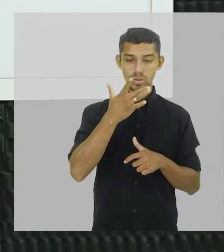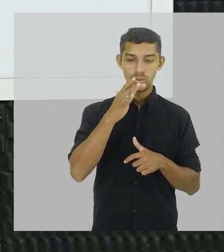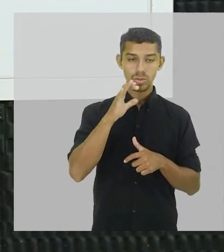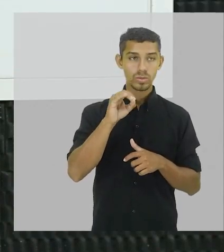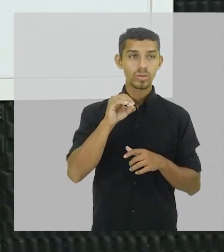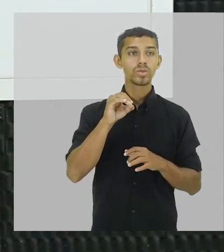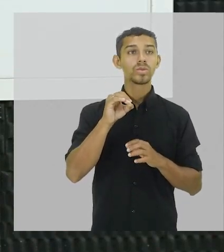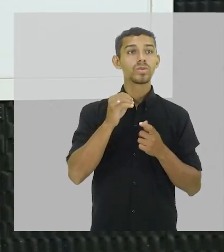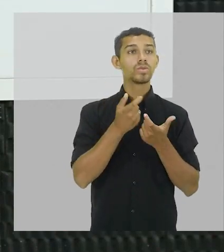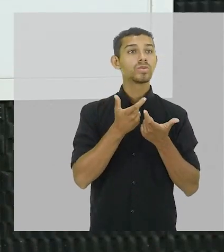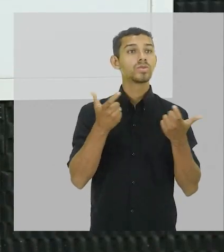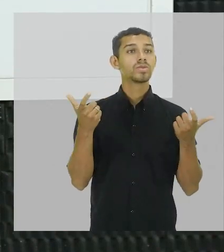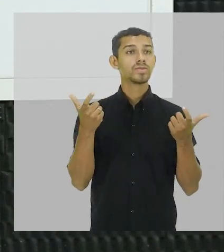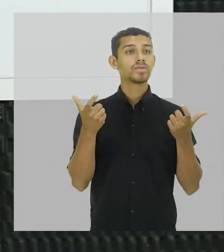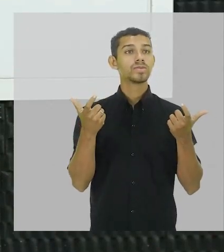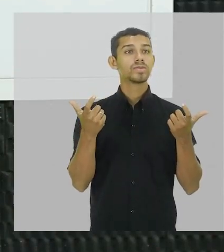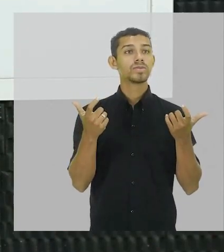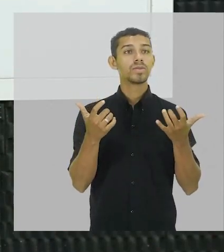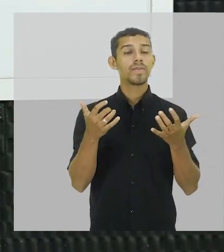onda.